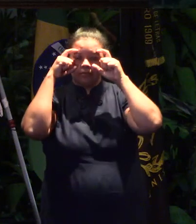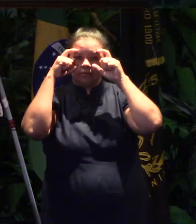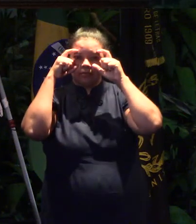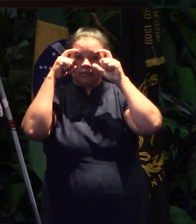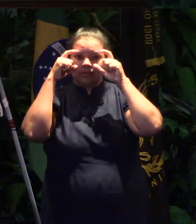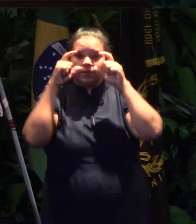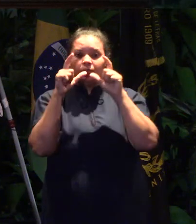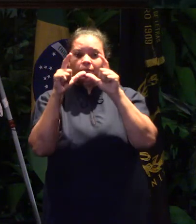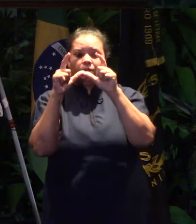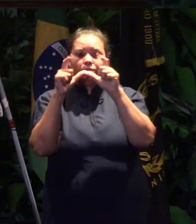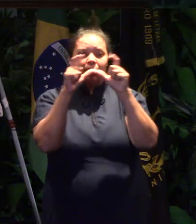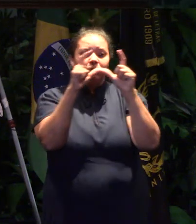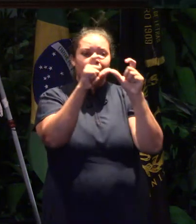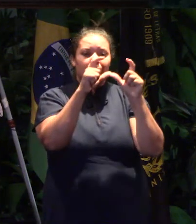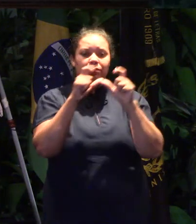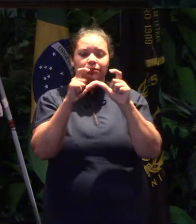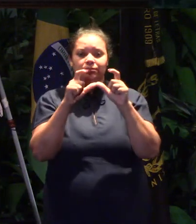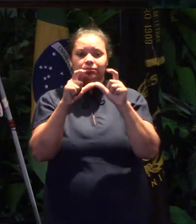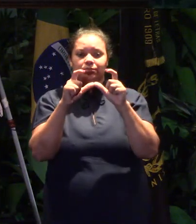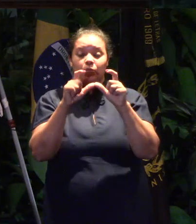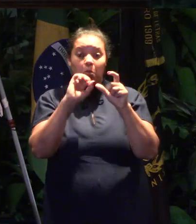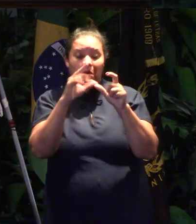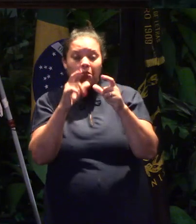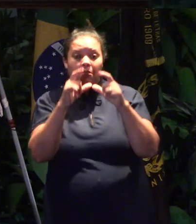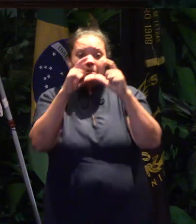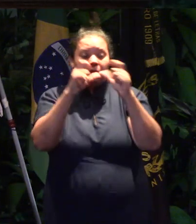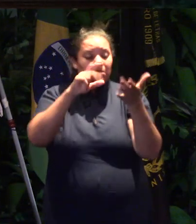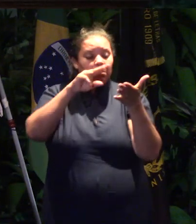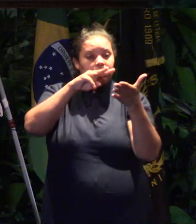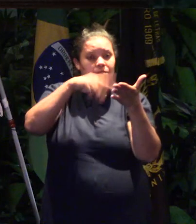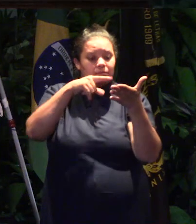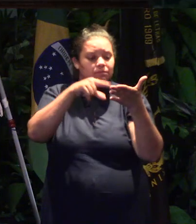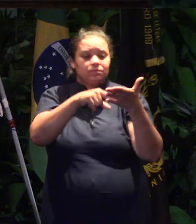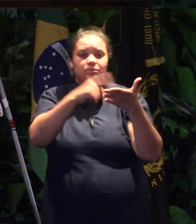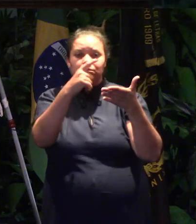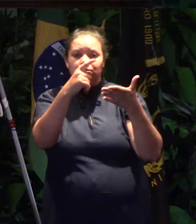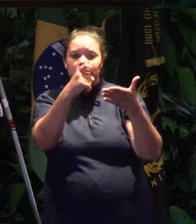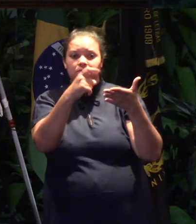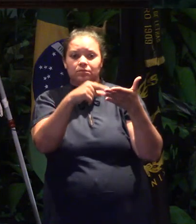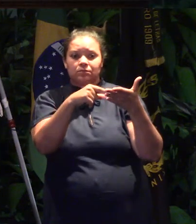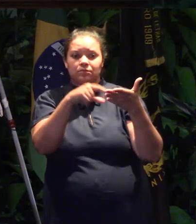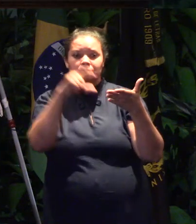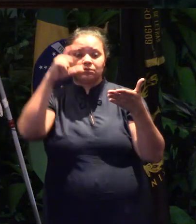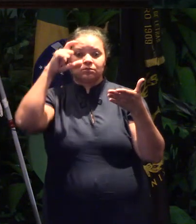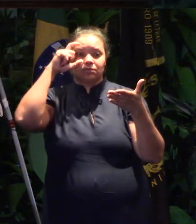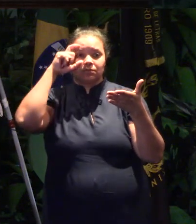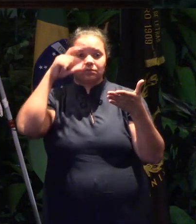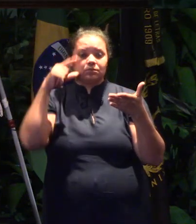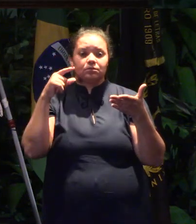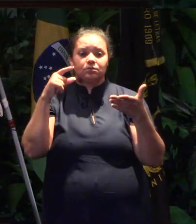e essa câmera fotografa a página de um livro comum em tinta, normal, a gente fala em tinta, né, impresso, normal, né,